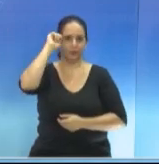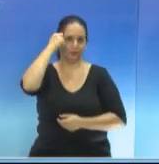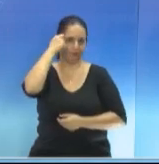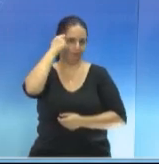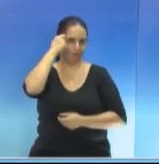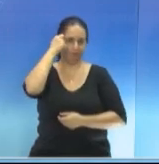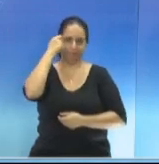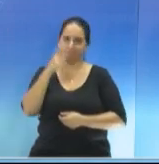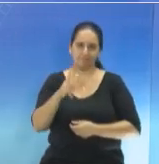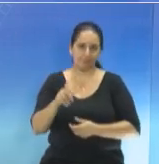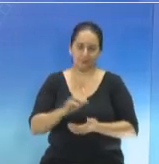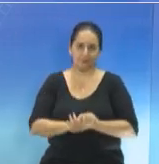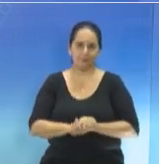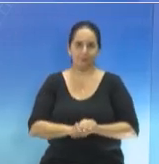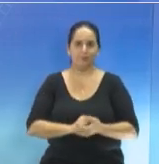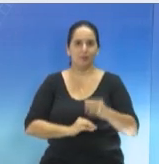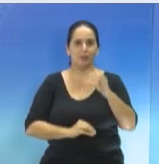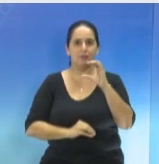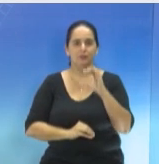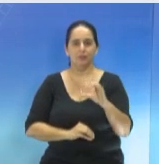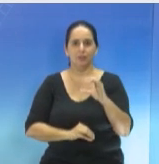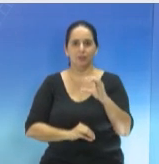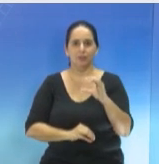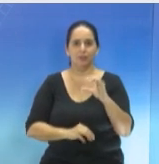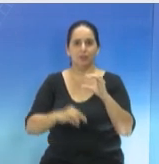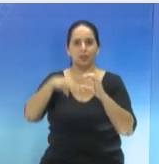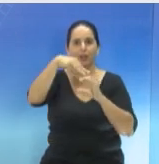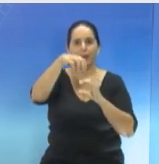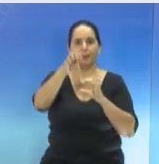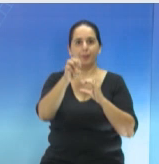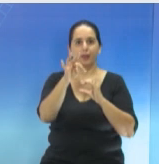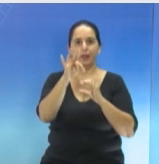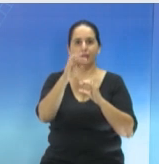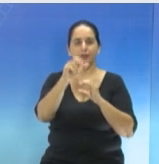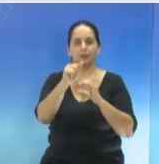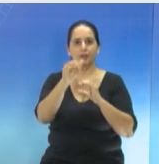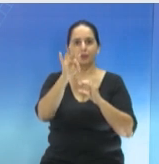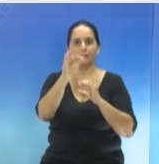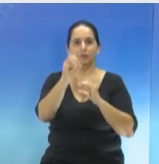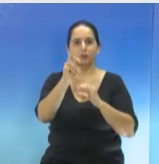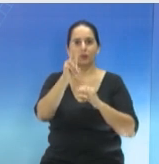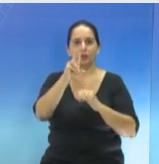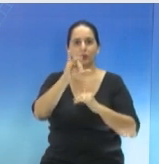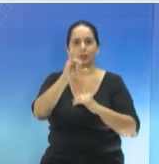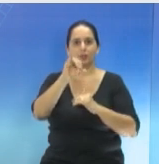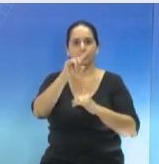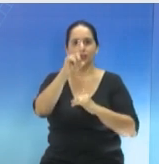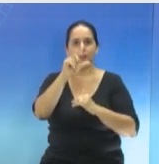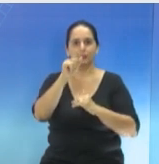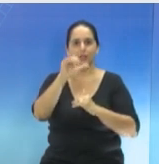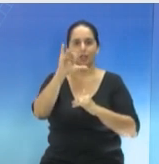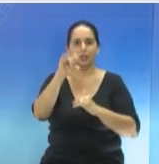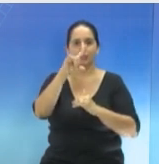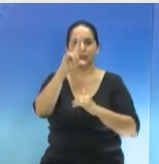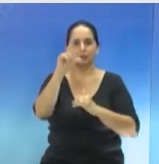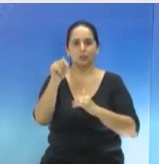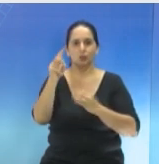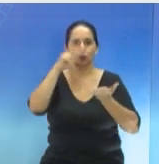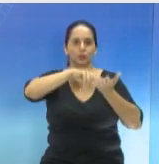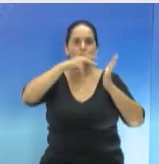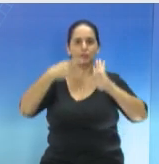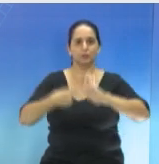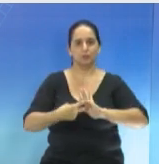aí não tem nada a ver. C. Metaforização, relativa à construção dos sentidos figurados, como